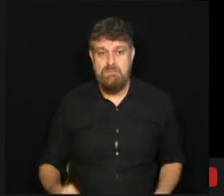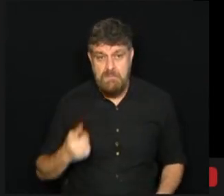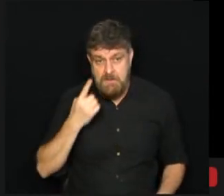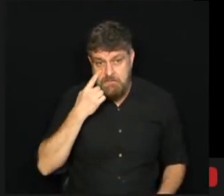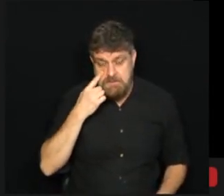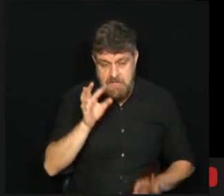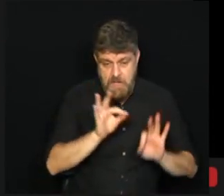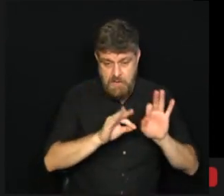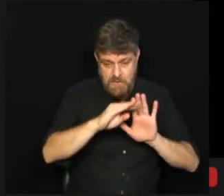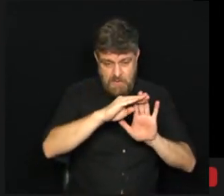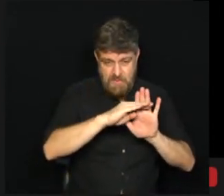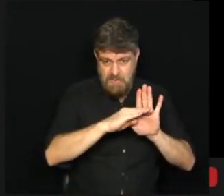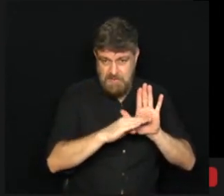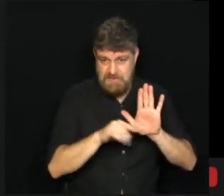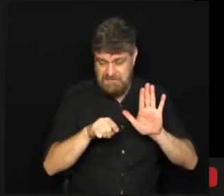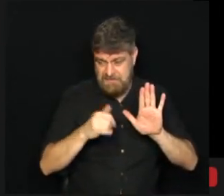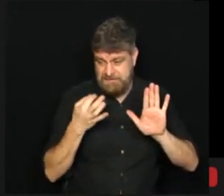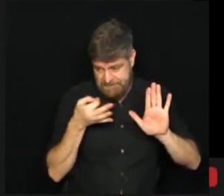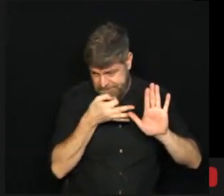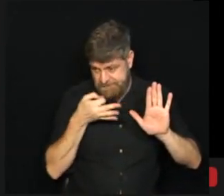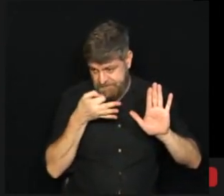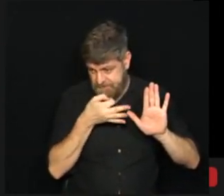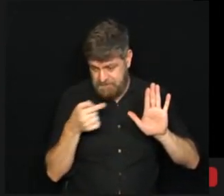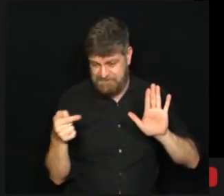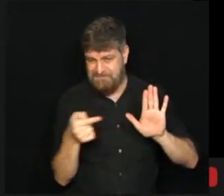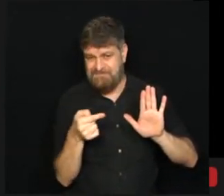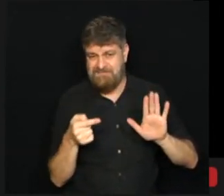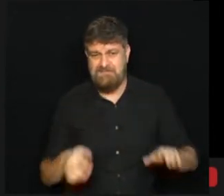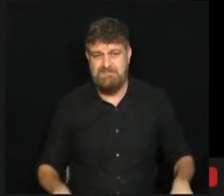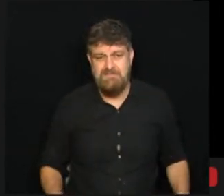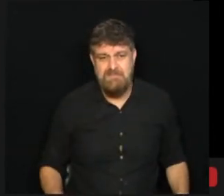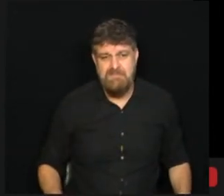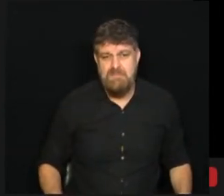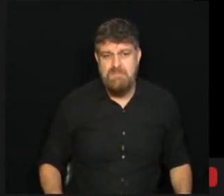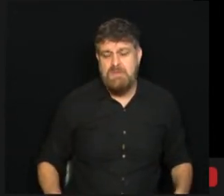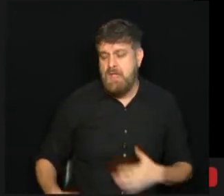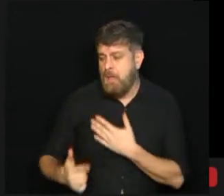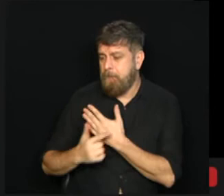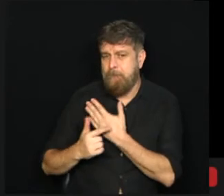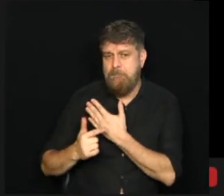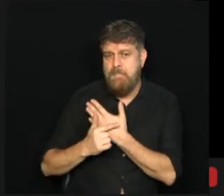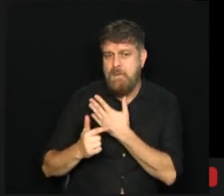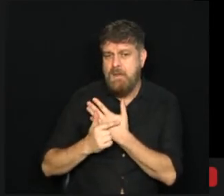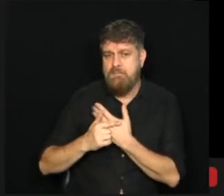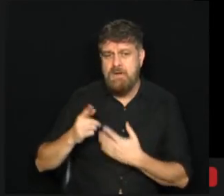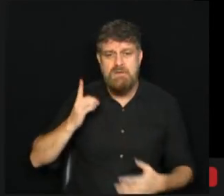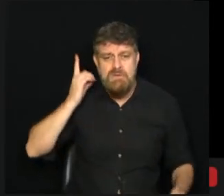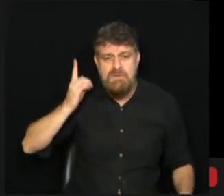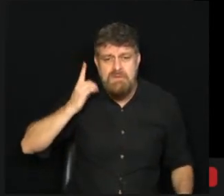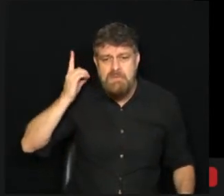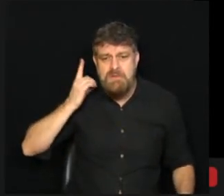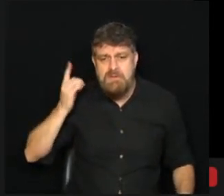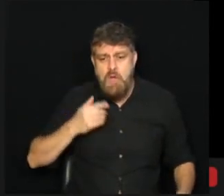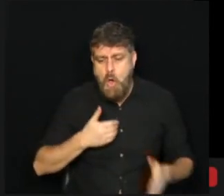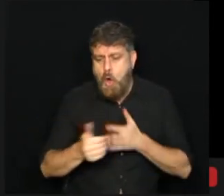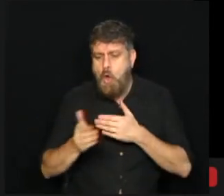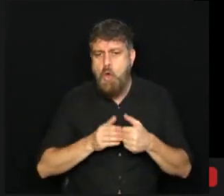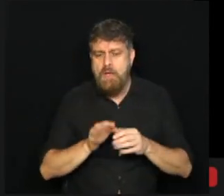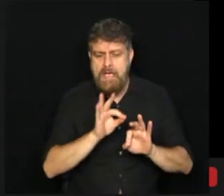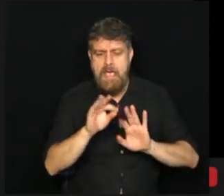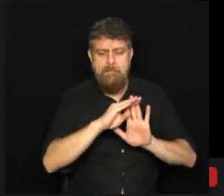você citou aí agora há pouco. Veja bem, é prerrogativa do parlamentar apresentar o projeto que ele